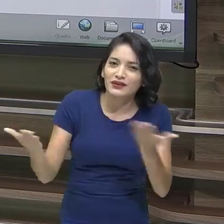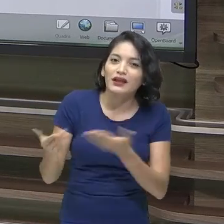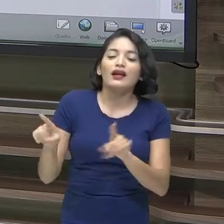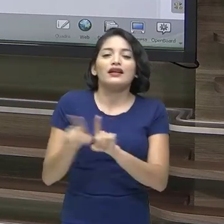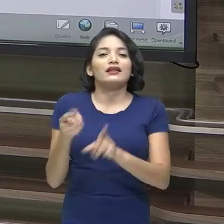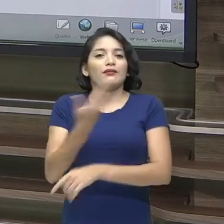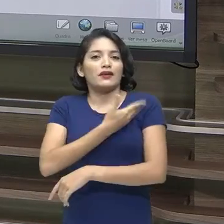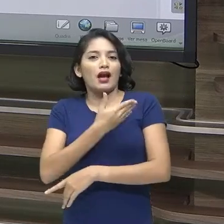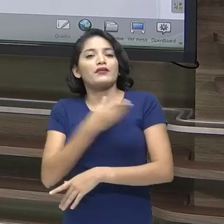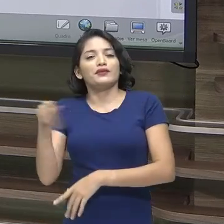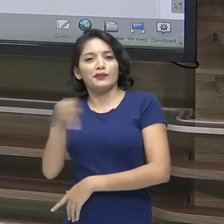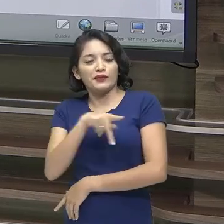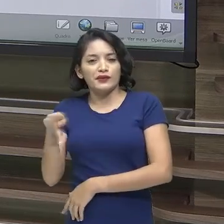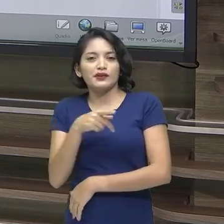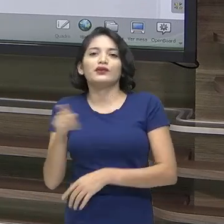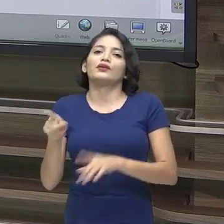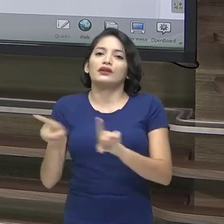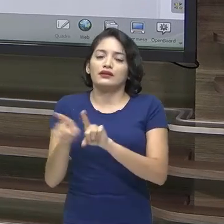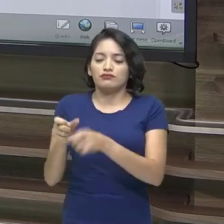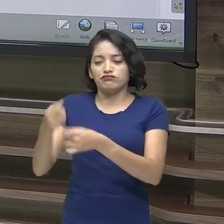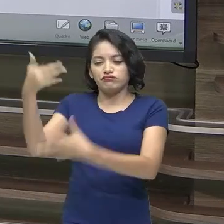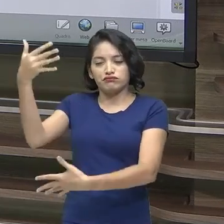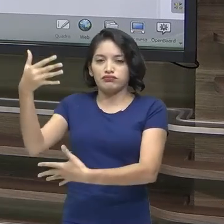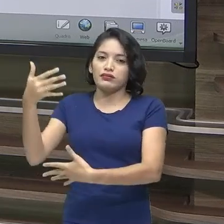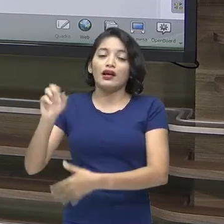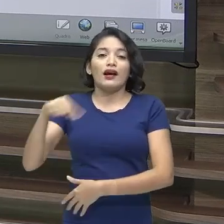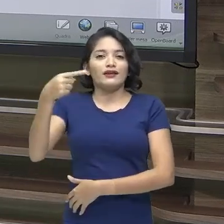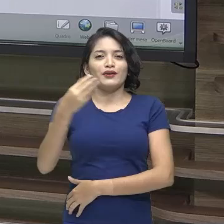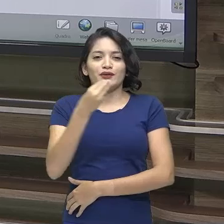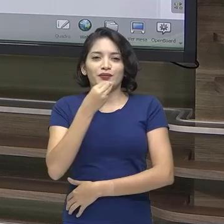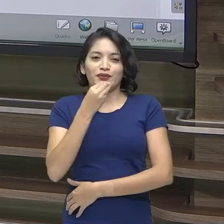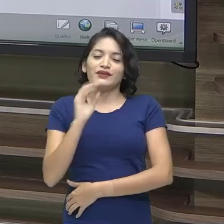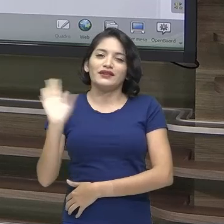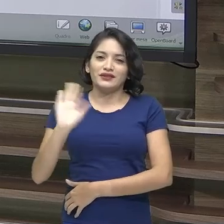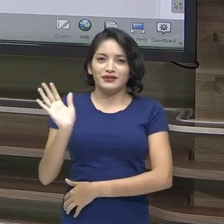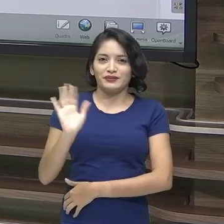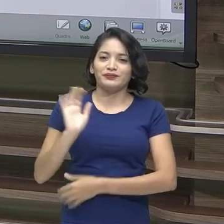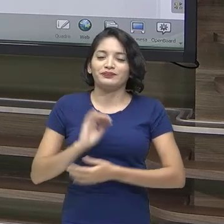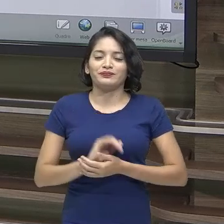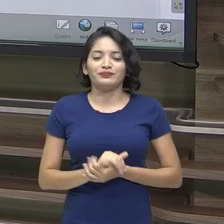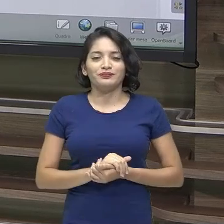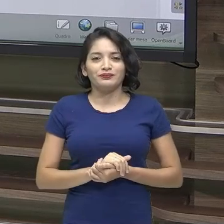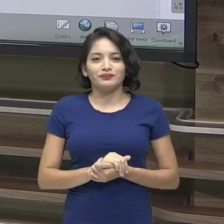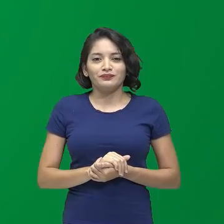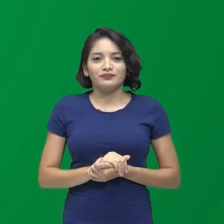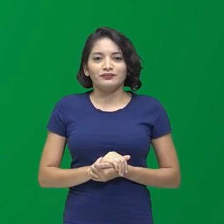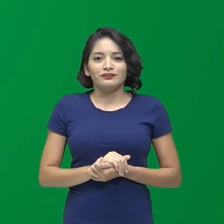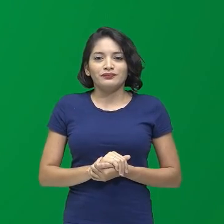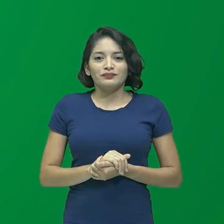colegas professores presenciais aí no chat também. Até a próxima, um excelente final de dia para vocês.